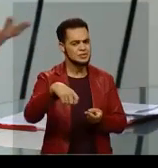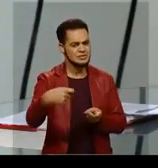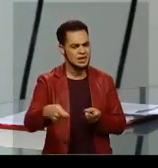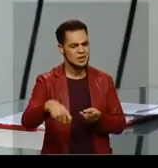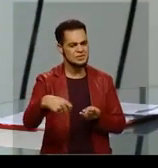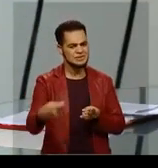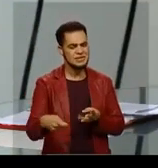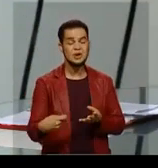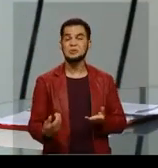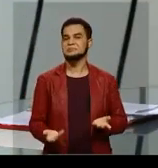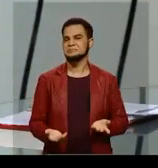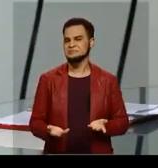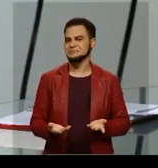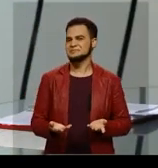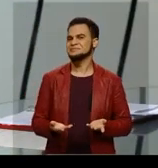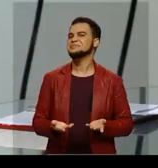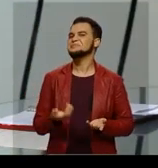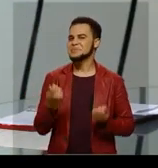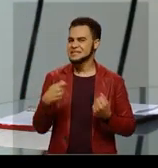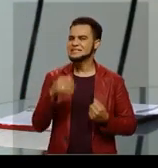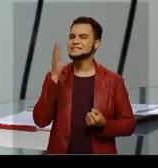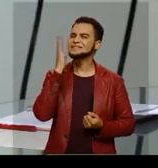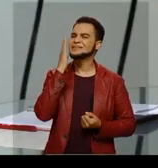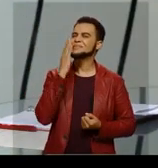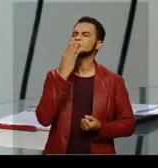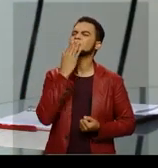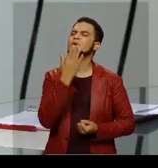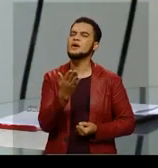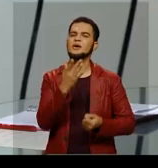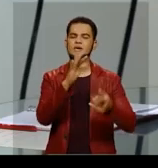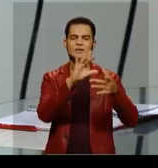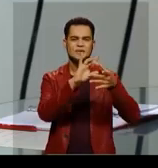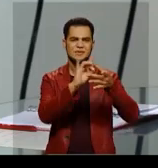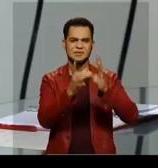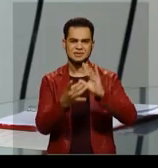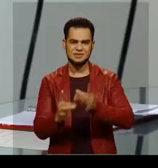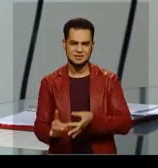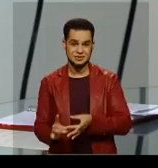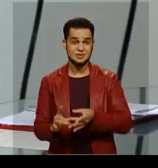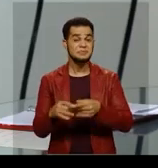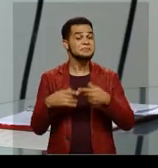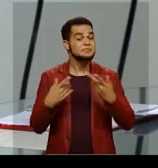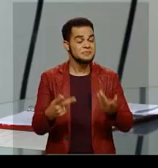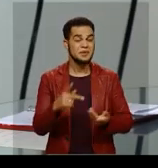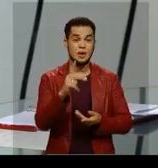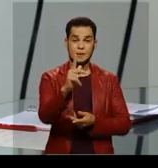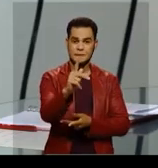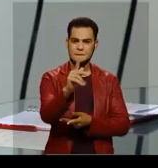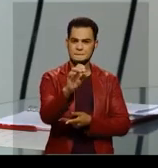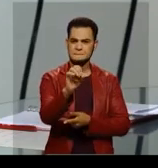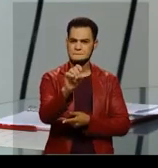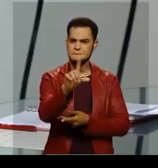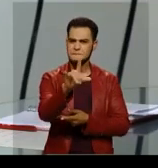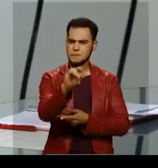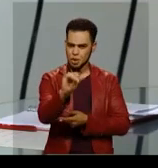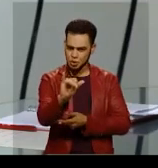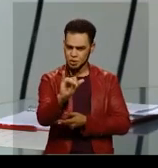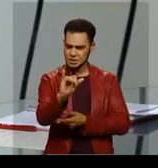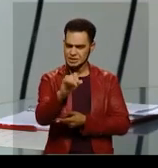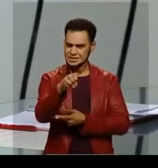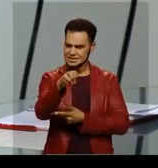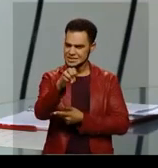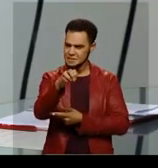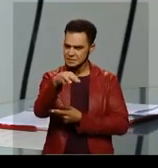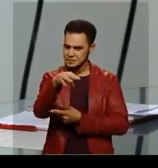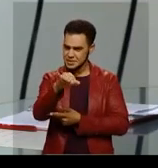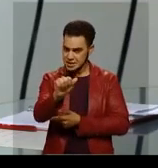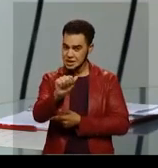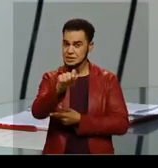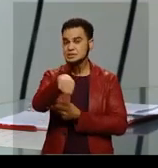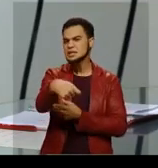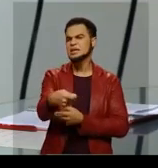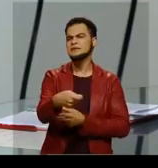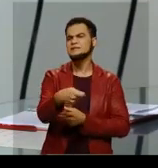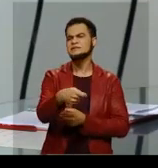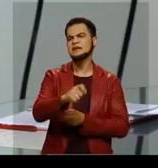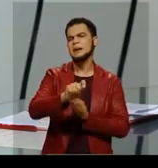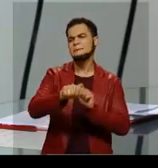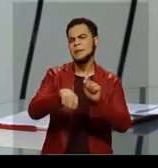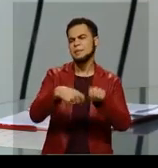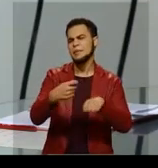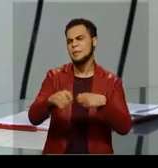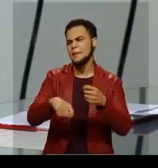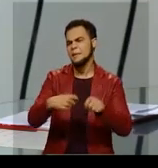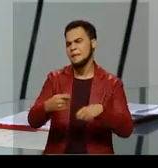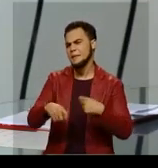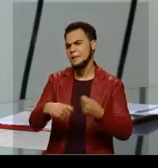em qual contexto, né? Então, polissemia, muitos sentidos. É aquela palavra que ela tem